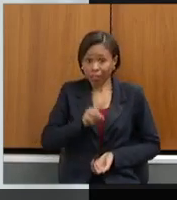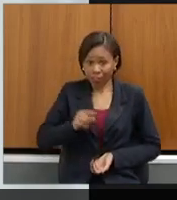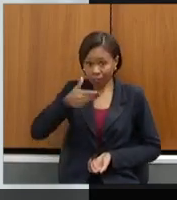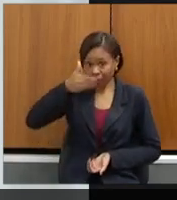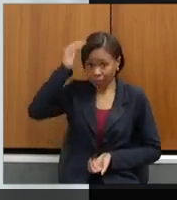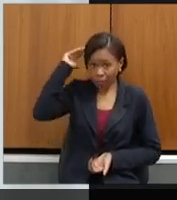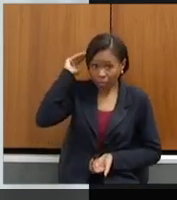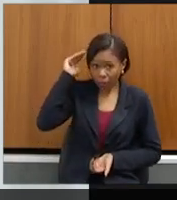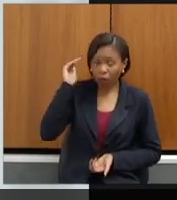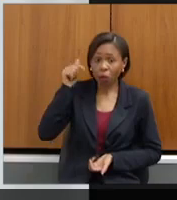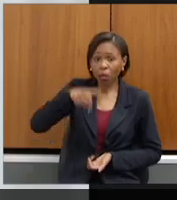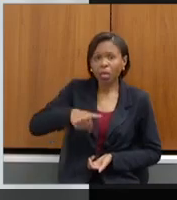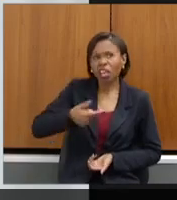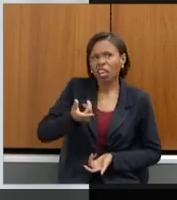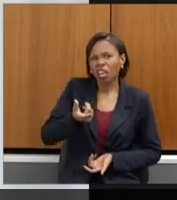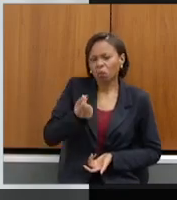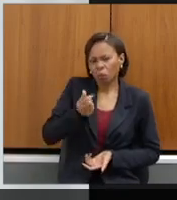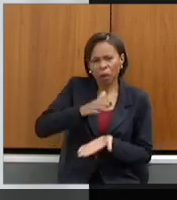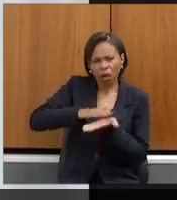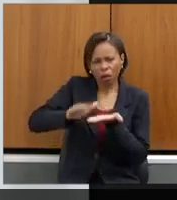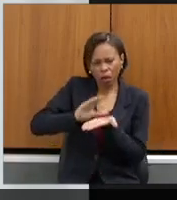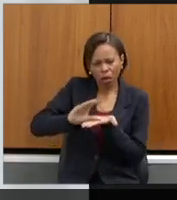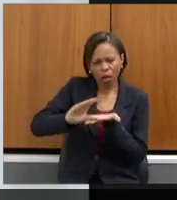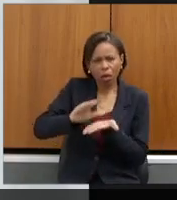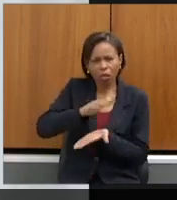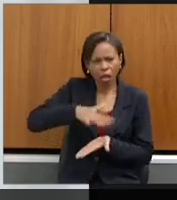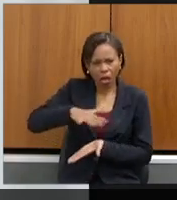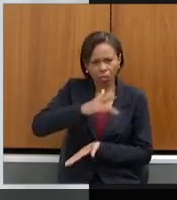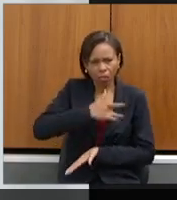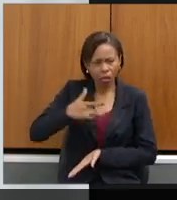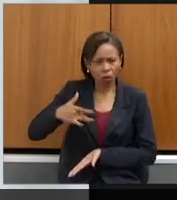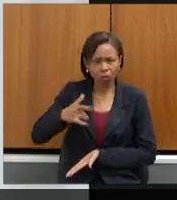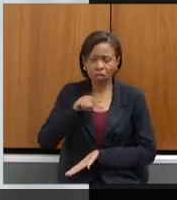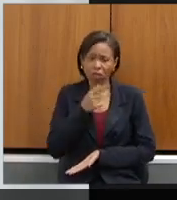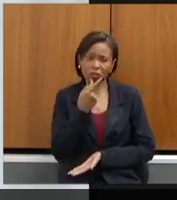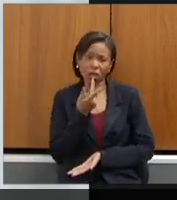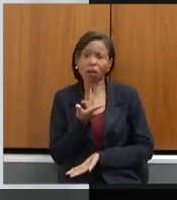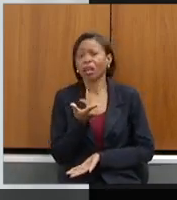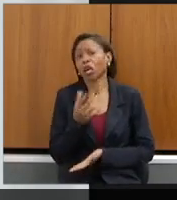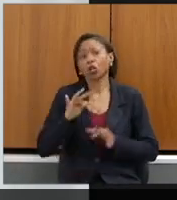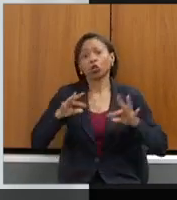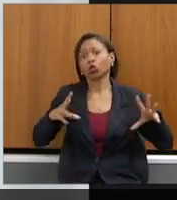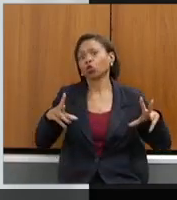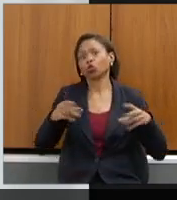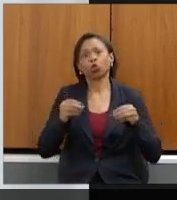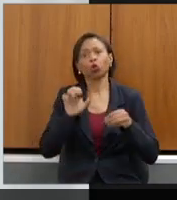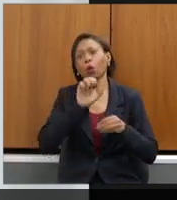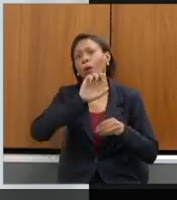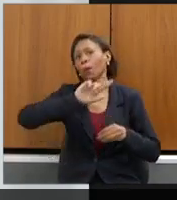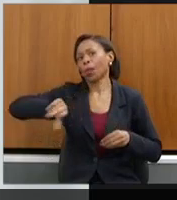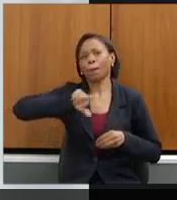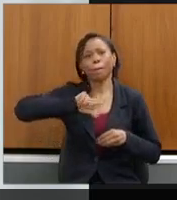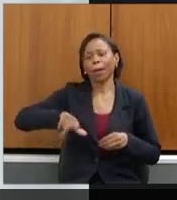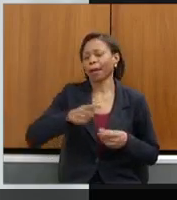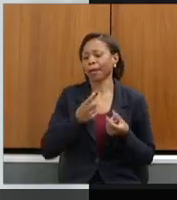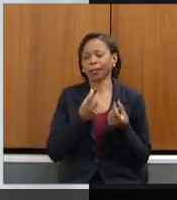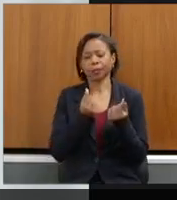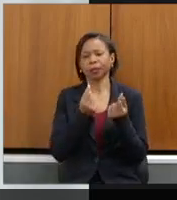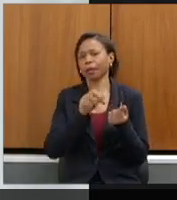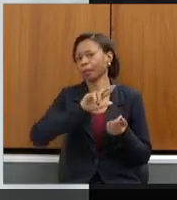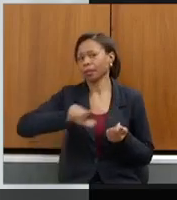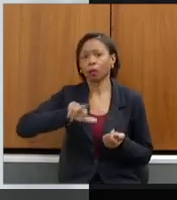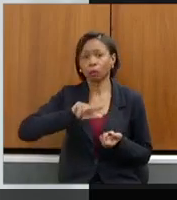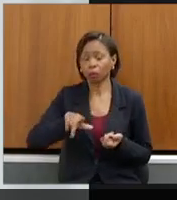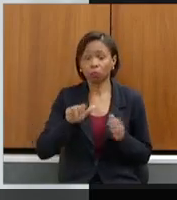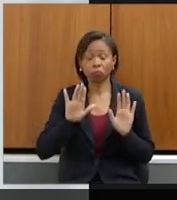baixo investimento na saúde Minas Gerais nelas 3.7 por cento a resposta dele que nem tudo se resume a dinheiro ou seja também era uma coisa tão digestão